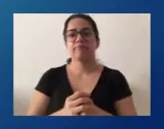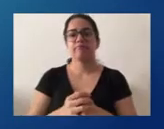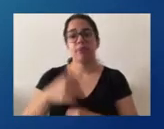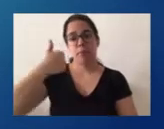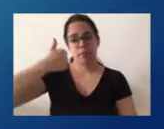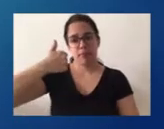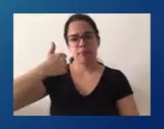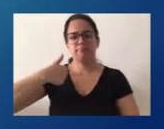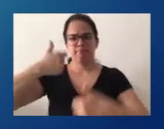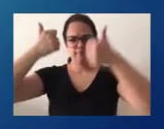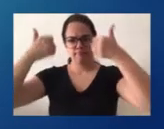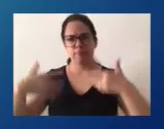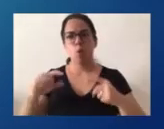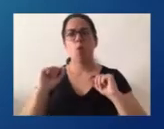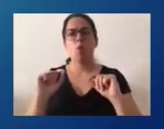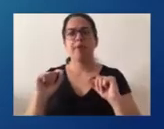radiações.